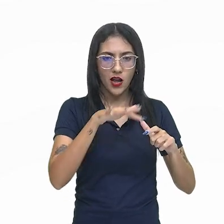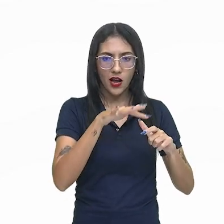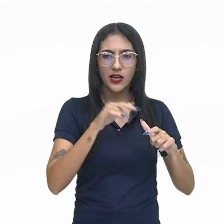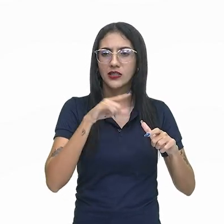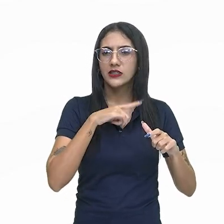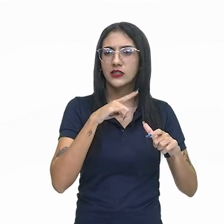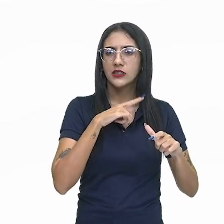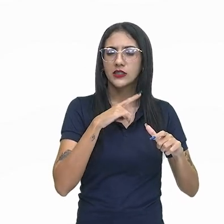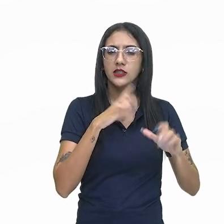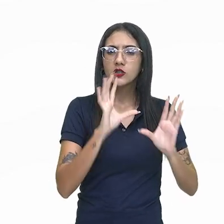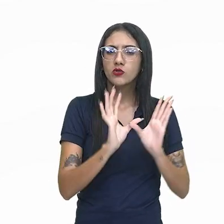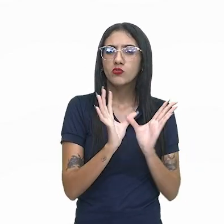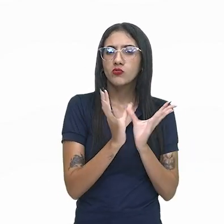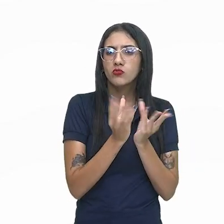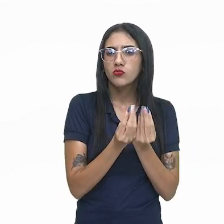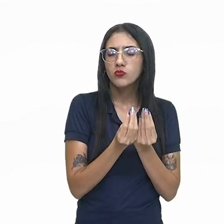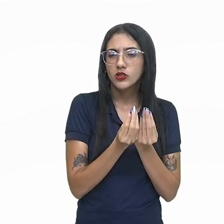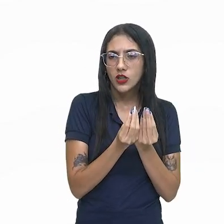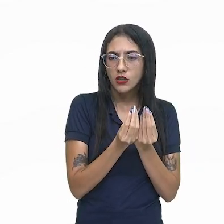substâncias